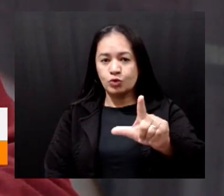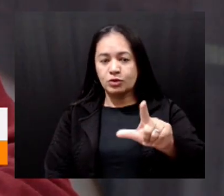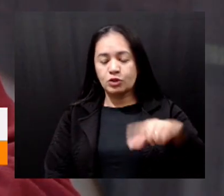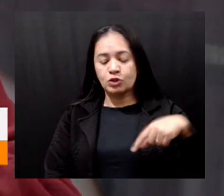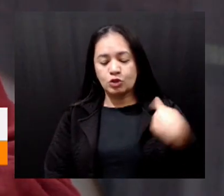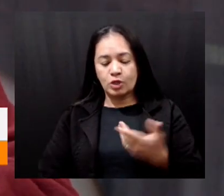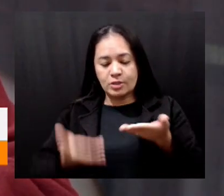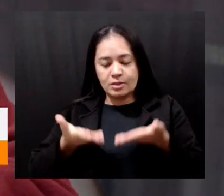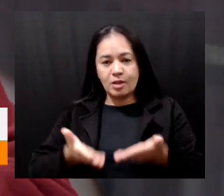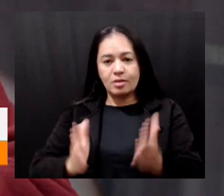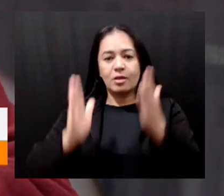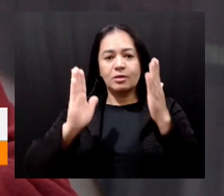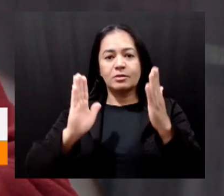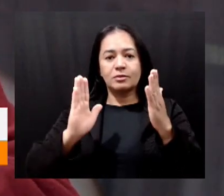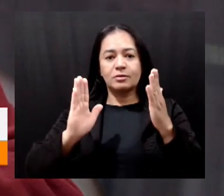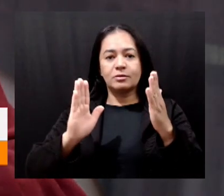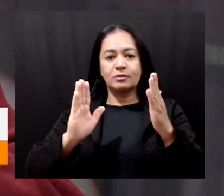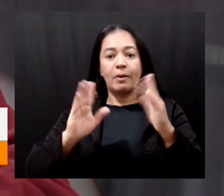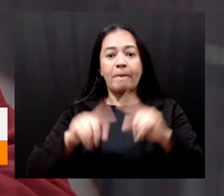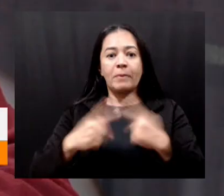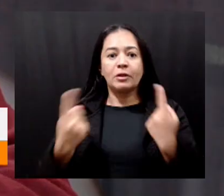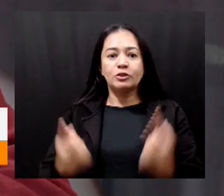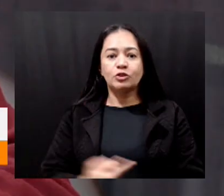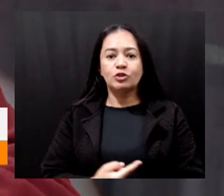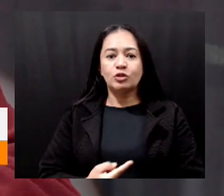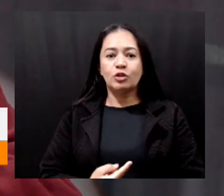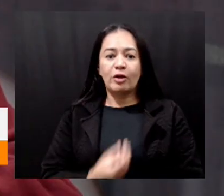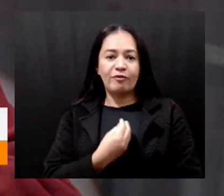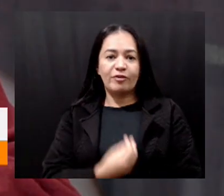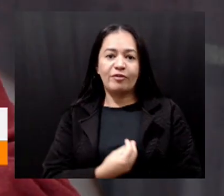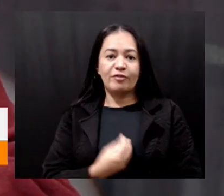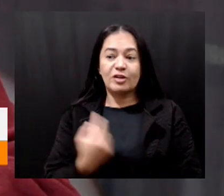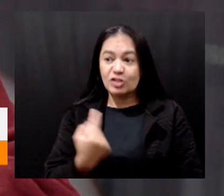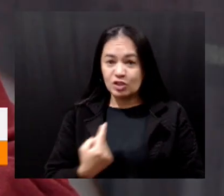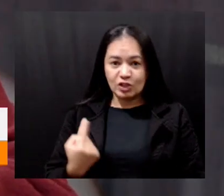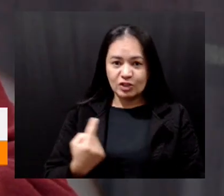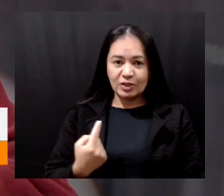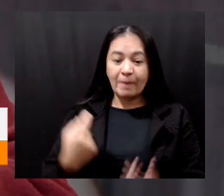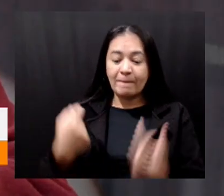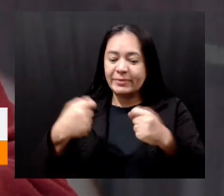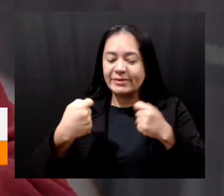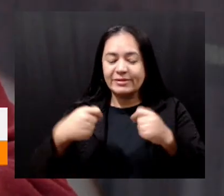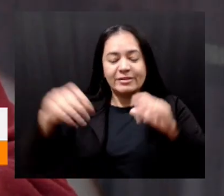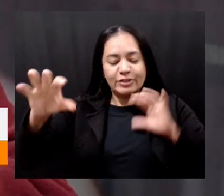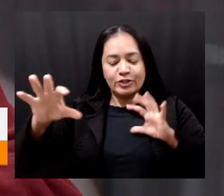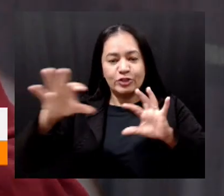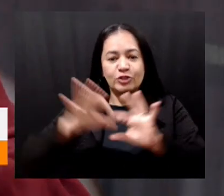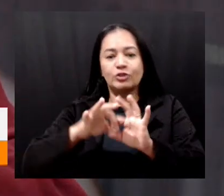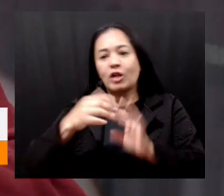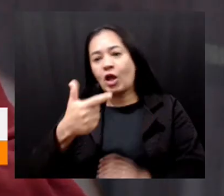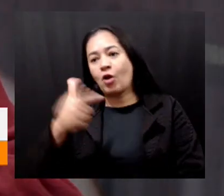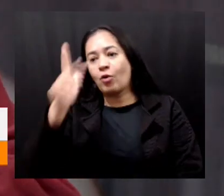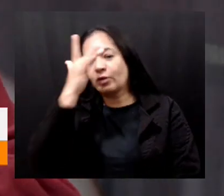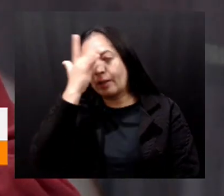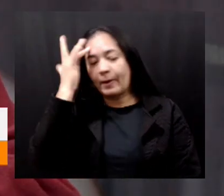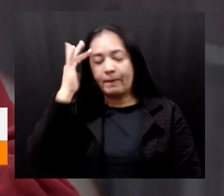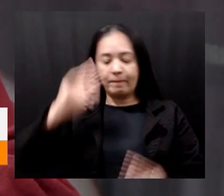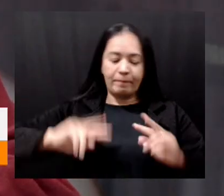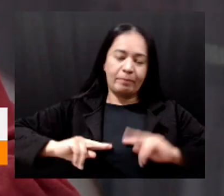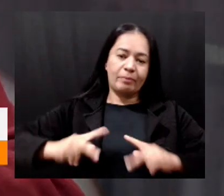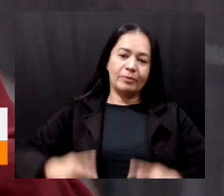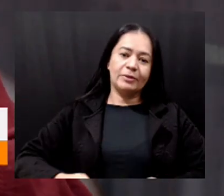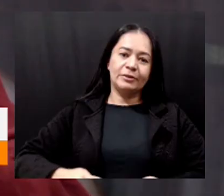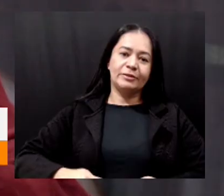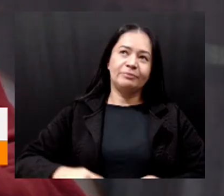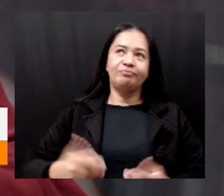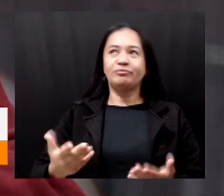temos condições de existir se nós não estivermos conectados a um outro ser humano, né? Que no caso a mãe,